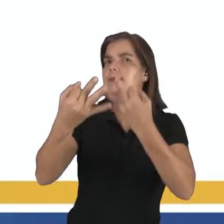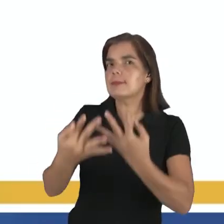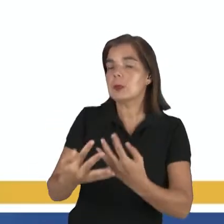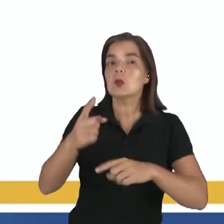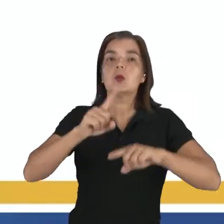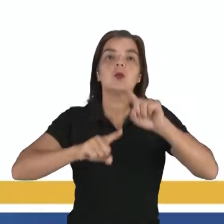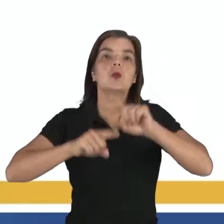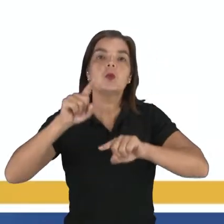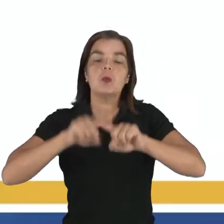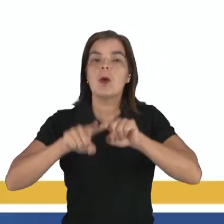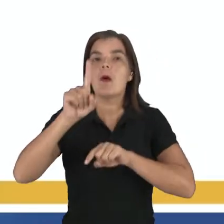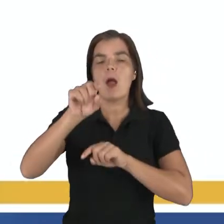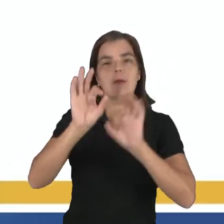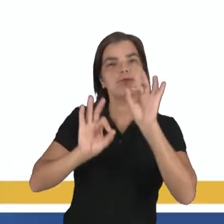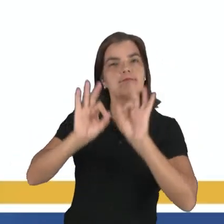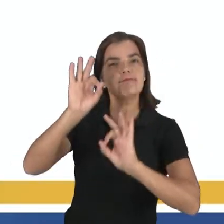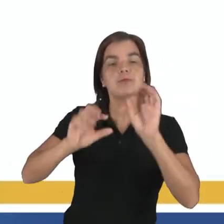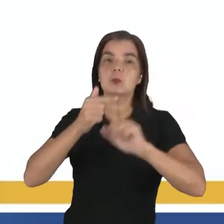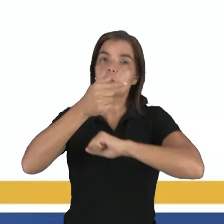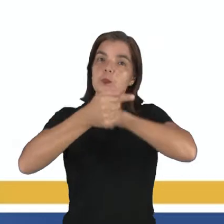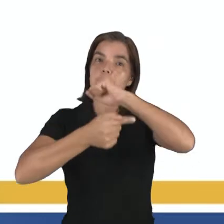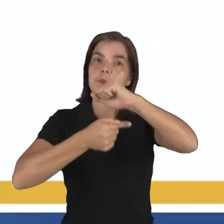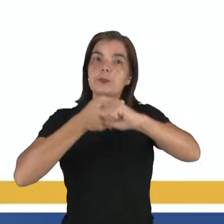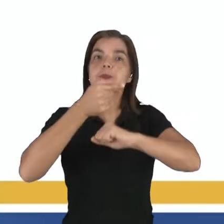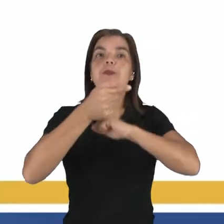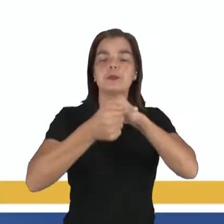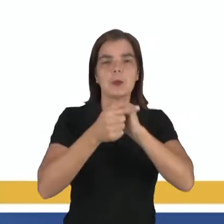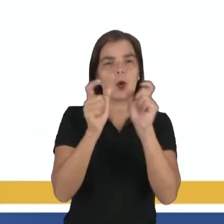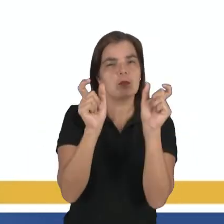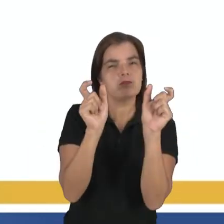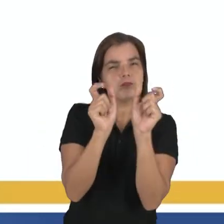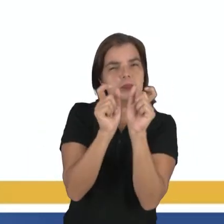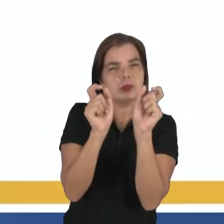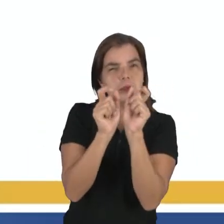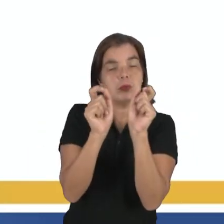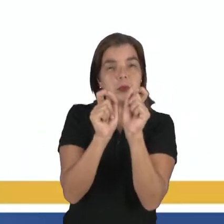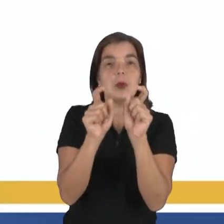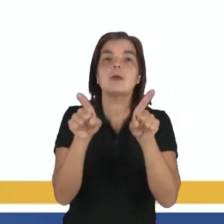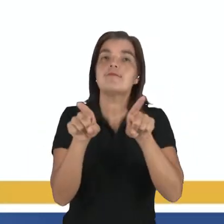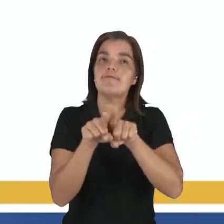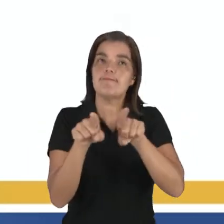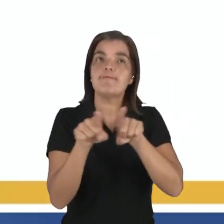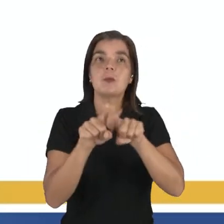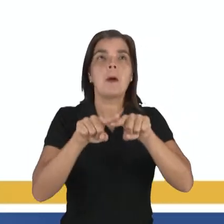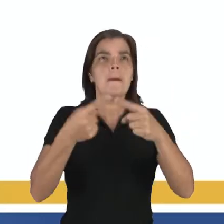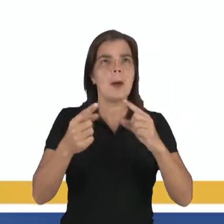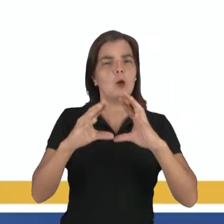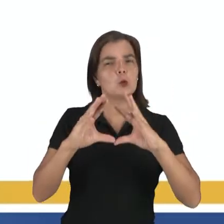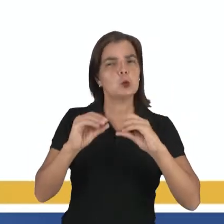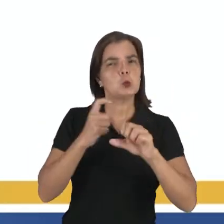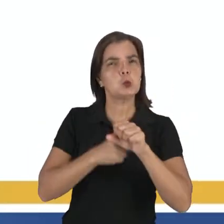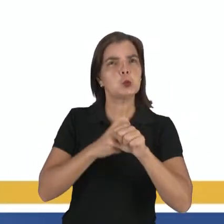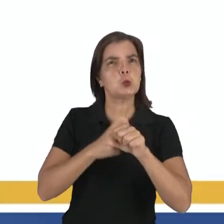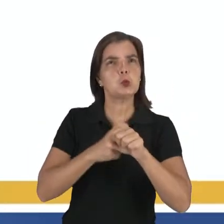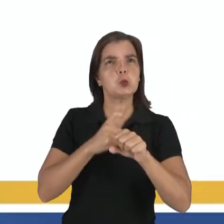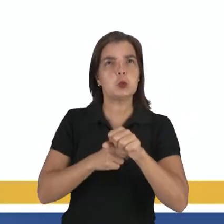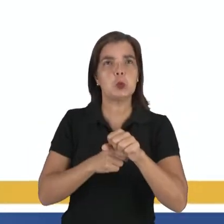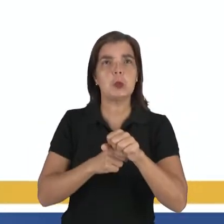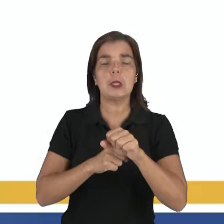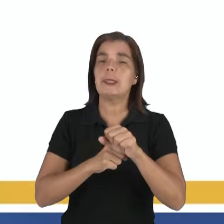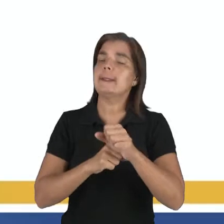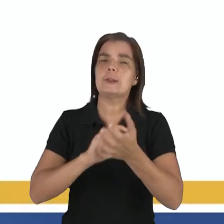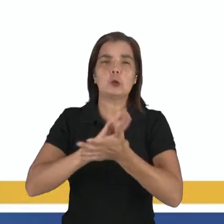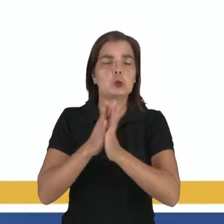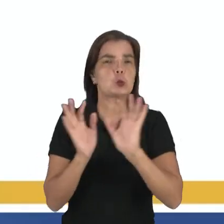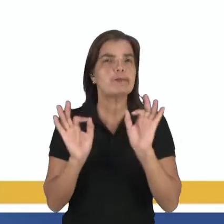que a matéria é formada por átomos, que são partículas esféricas, maciças e